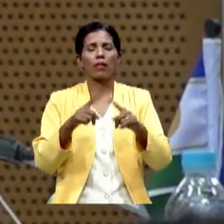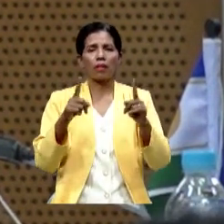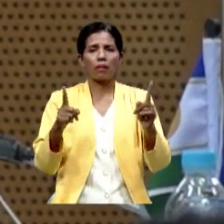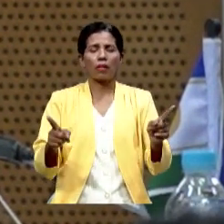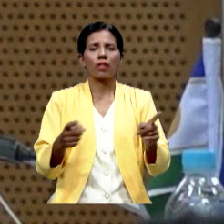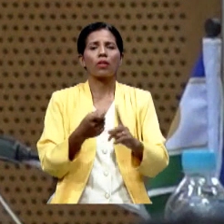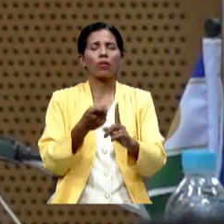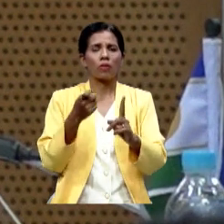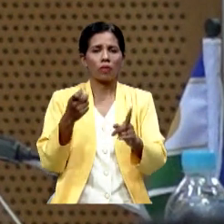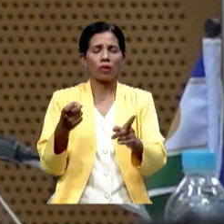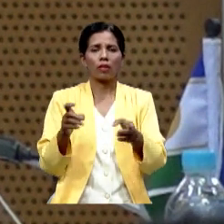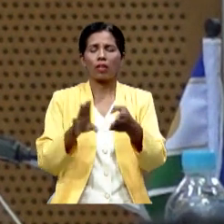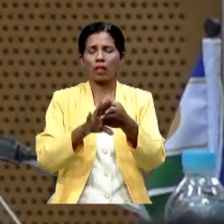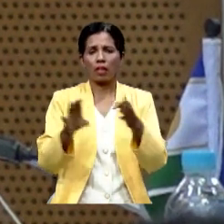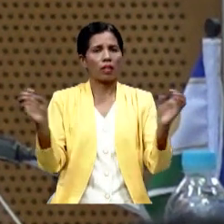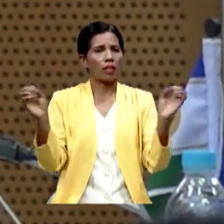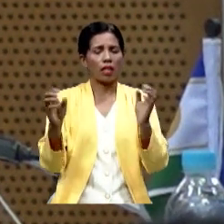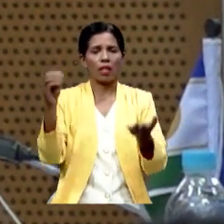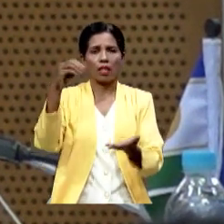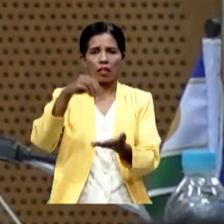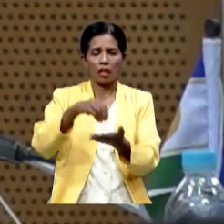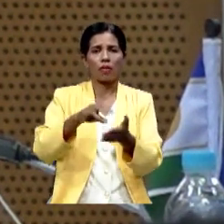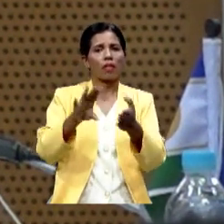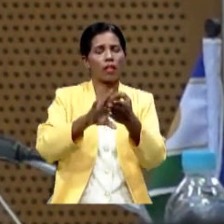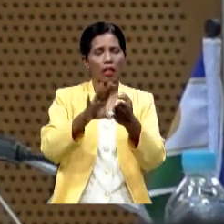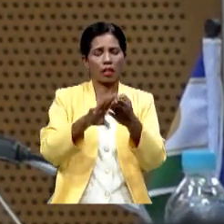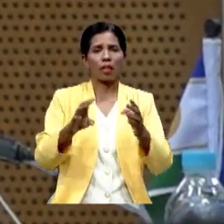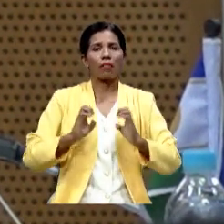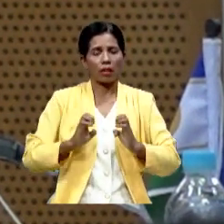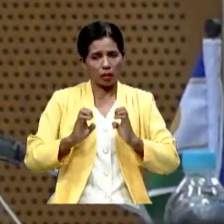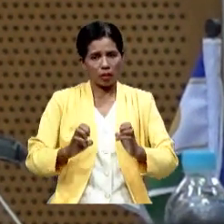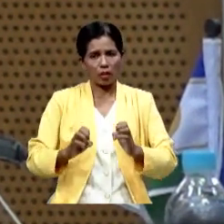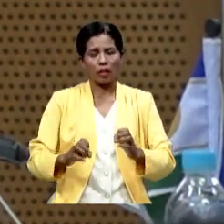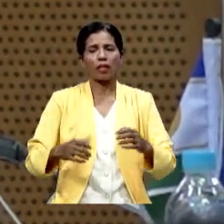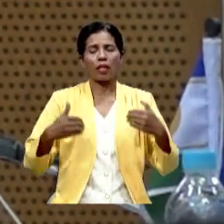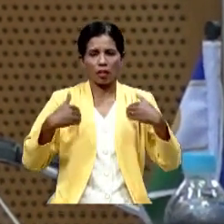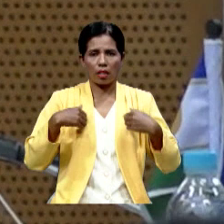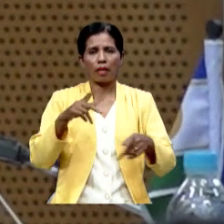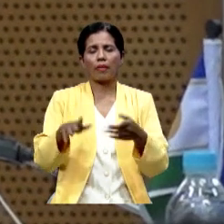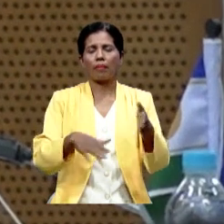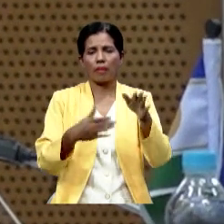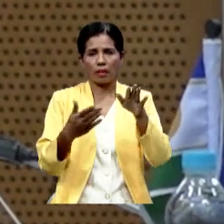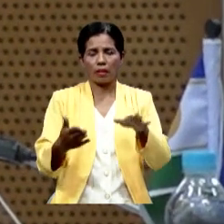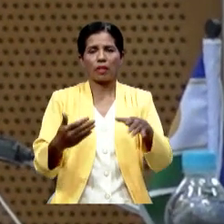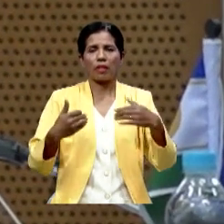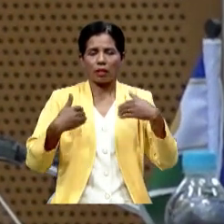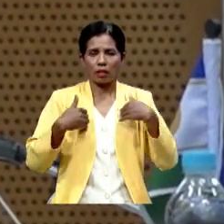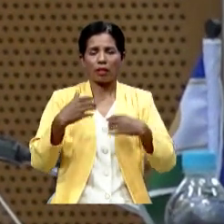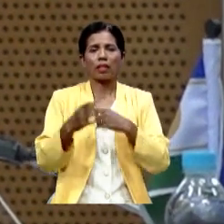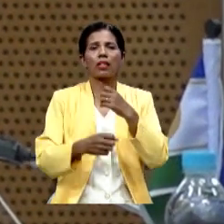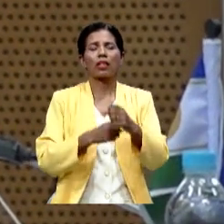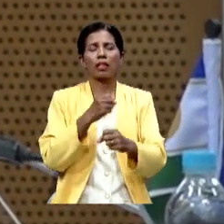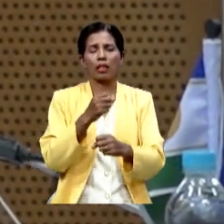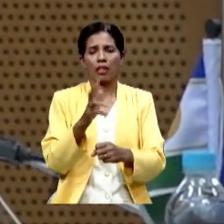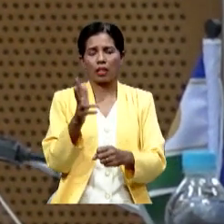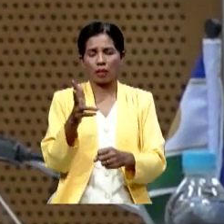impacto husi la hatun despacho acontece situação ainda nem. E se ela 35